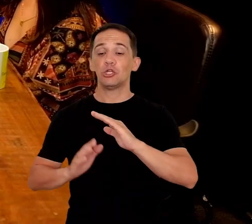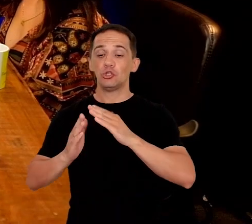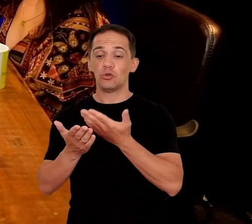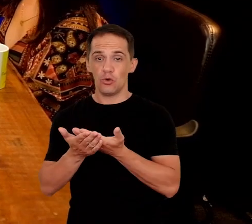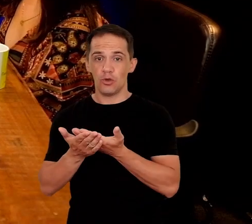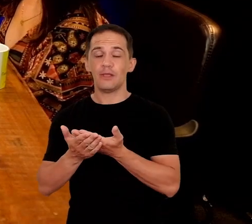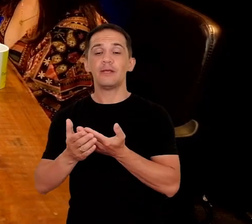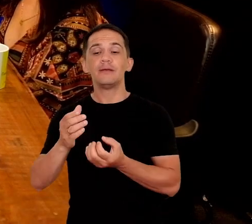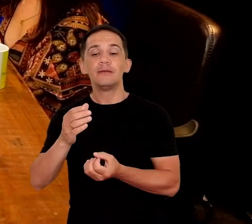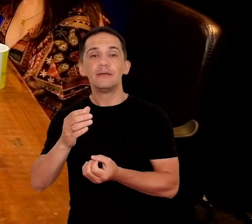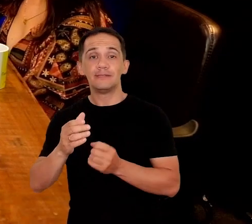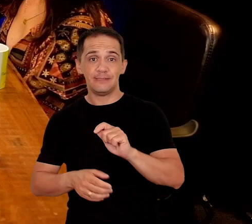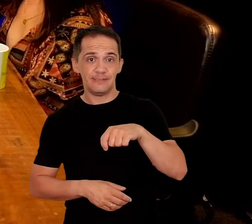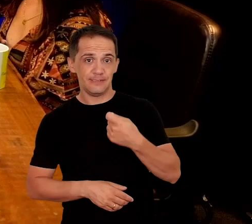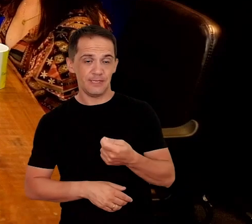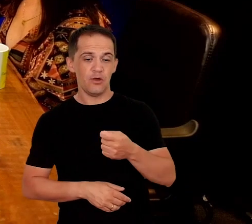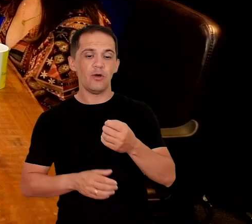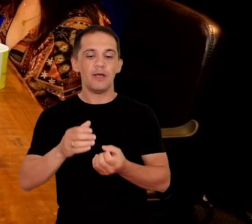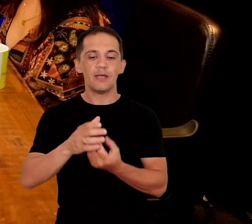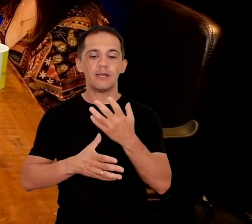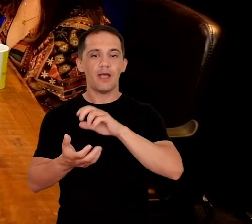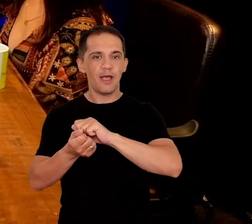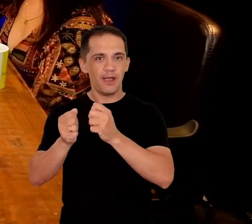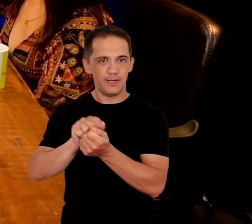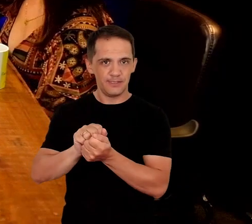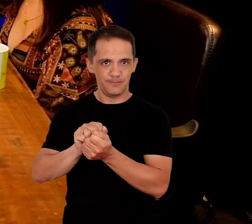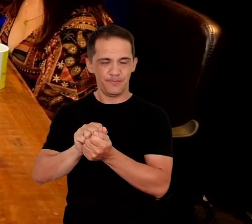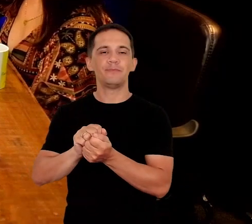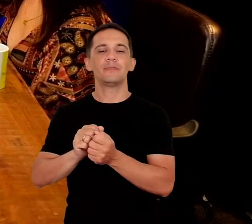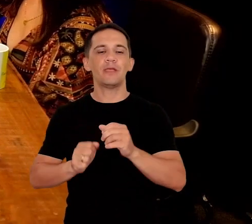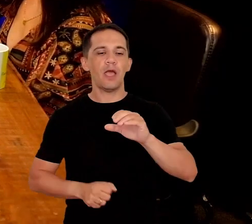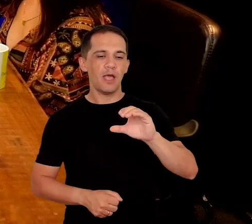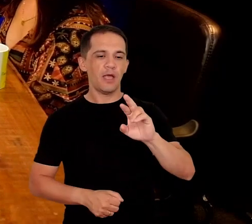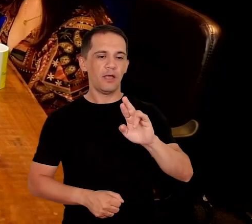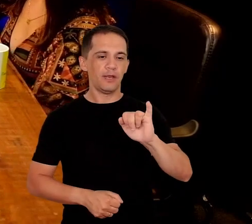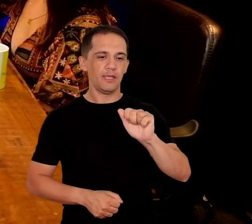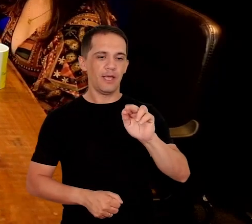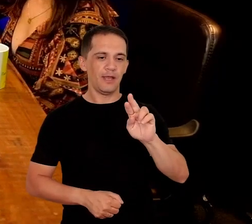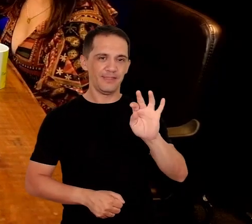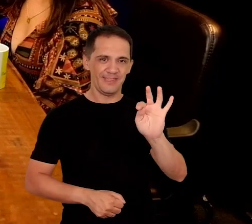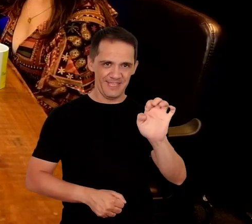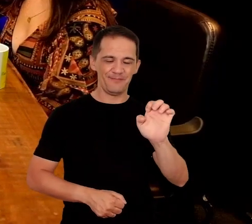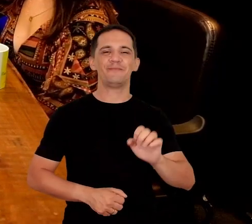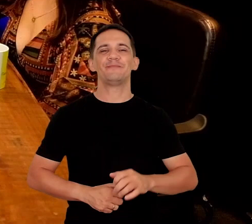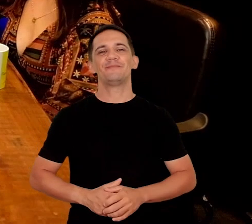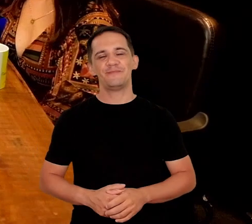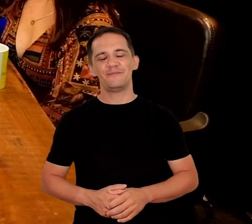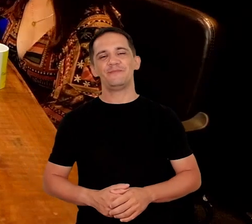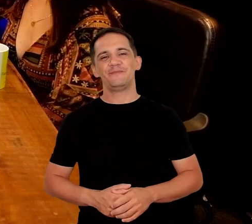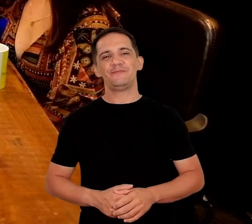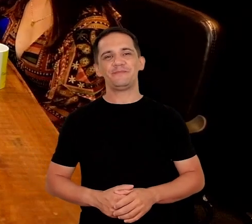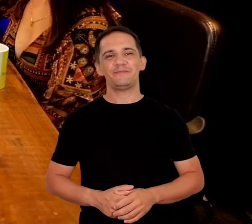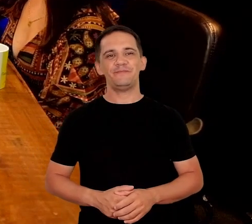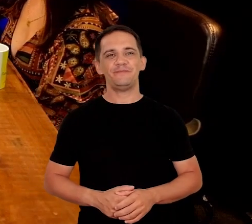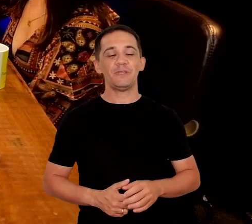então. Escola Criarte. E tu vai também trabalhar aqui em Cachoeirinha também? A que partir legal. agora de março eu tô aqui em que Cachoeirinha. lindo, Gravataí e muito legal. Cachoeirinha. Me dividindo